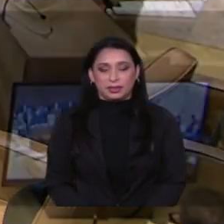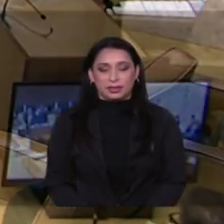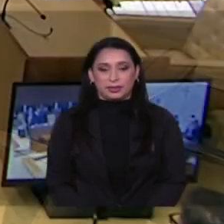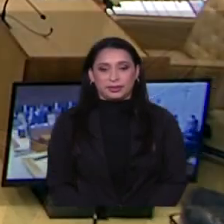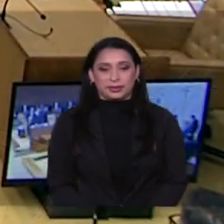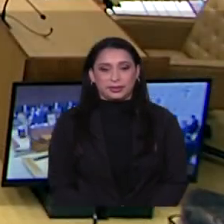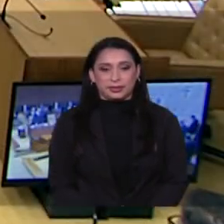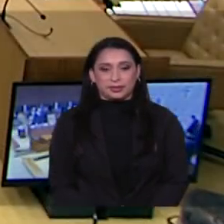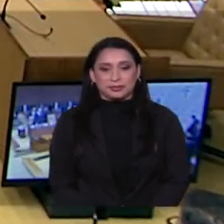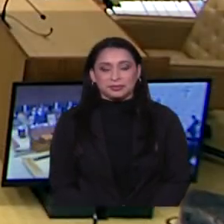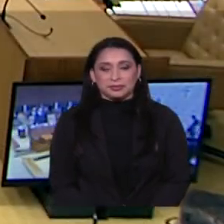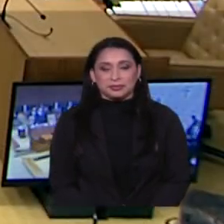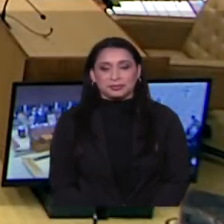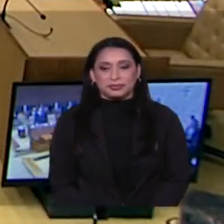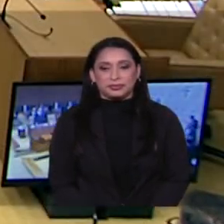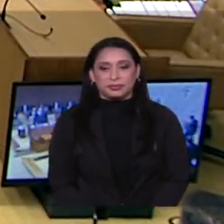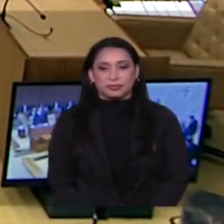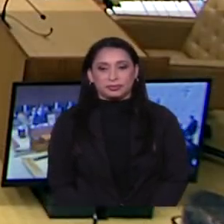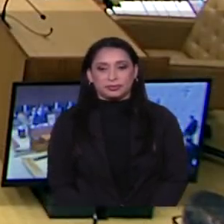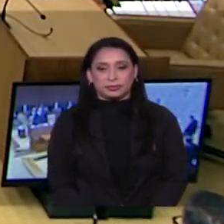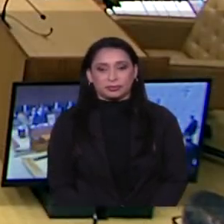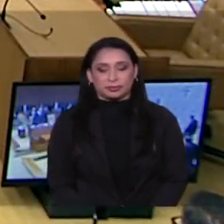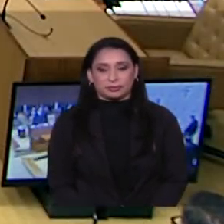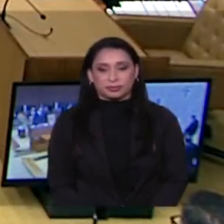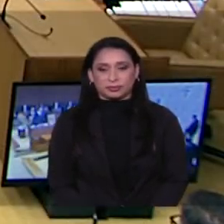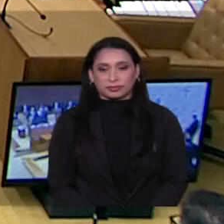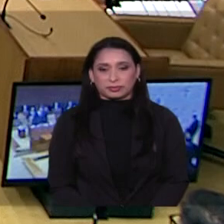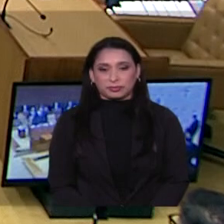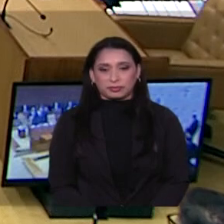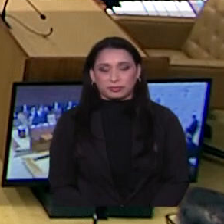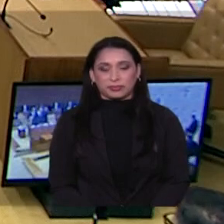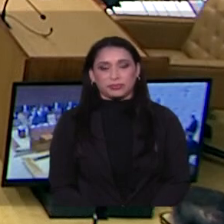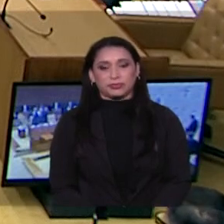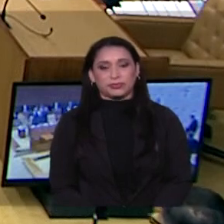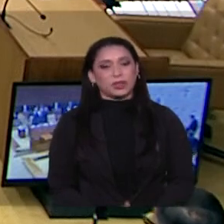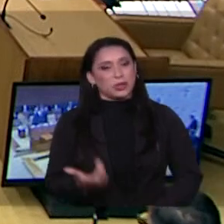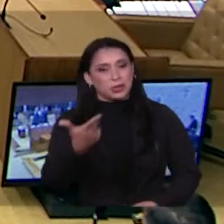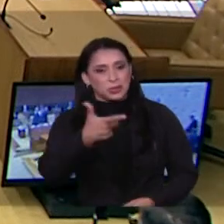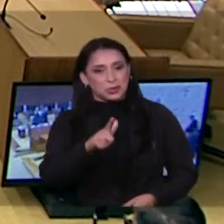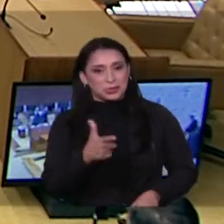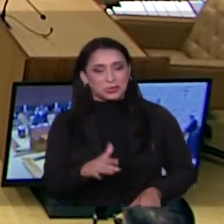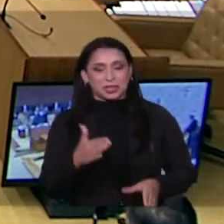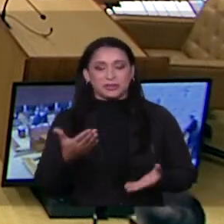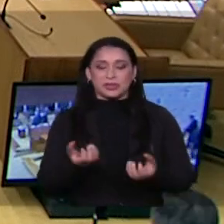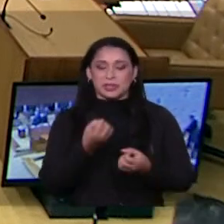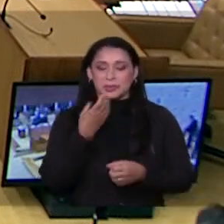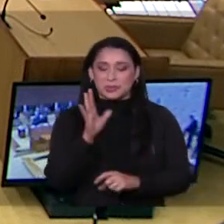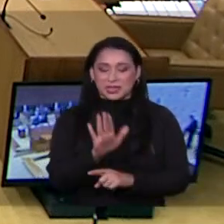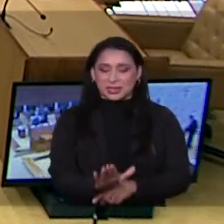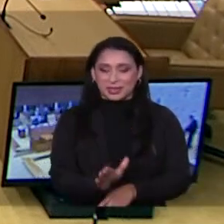A imagem vista dos ministros retomando ao plenário. Renovo meus votos de boa tarde, podemos sentar.